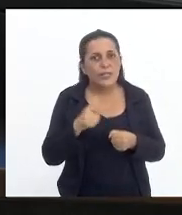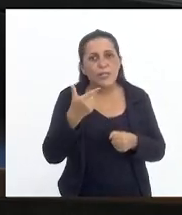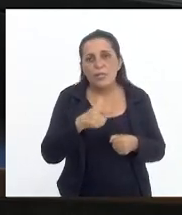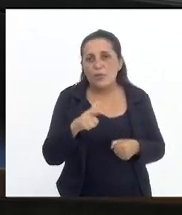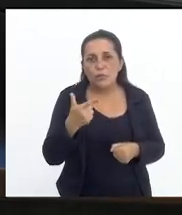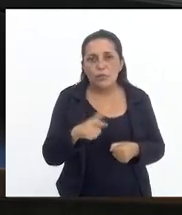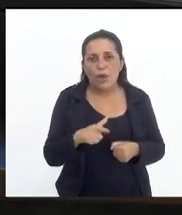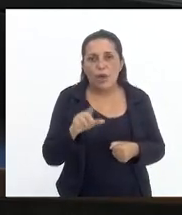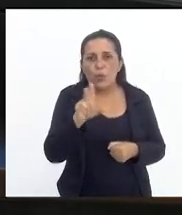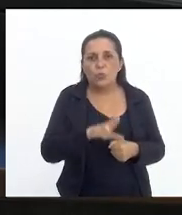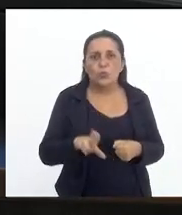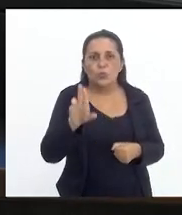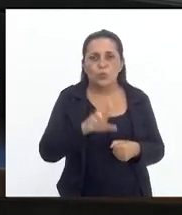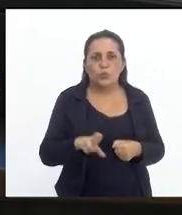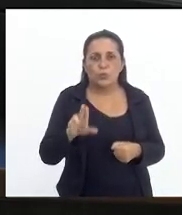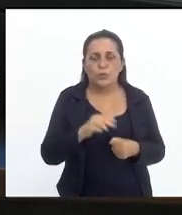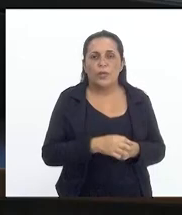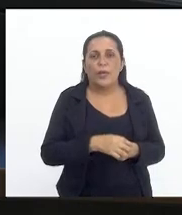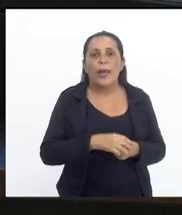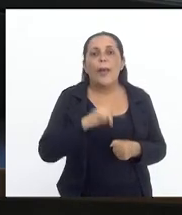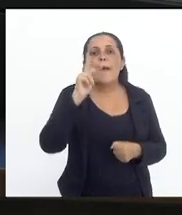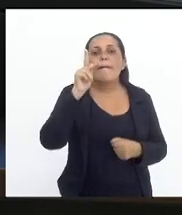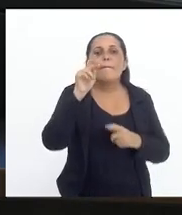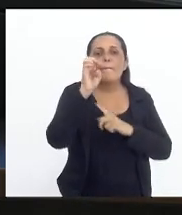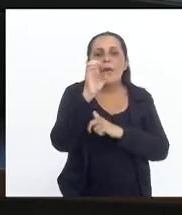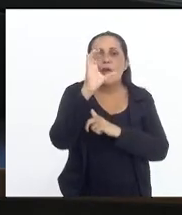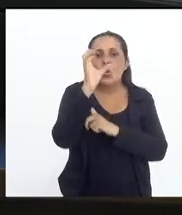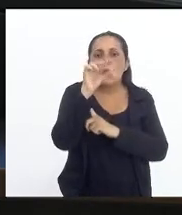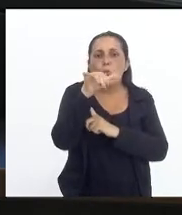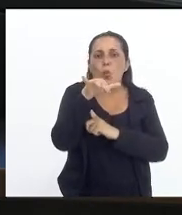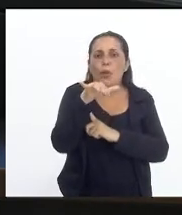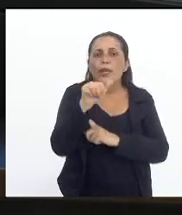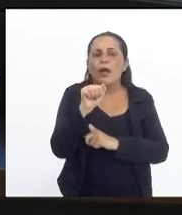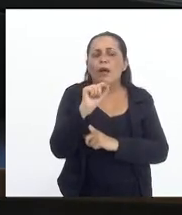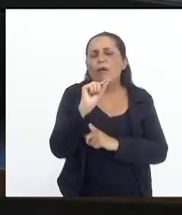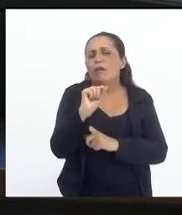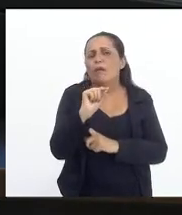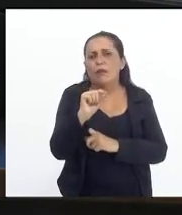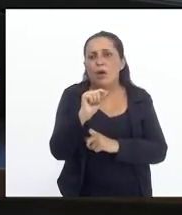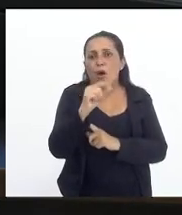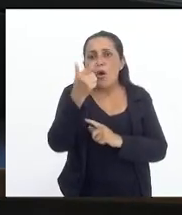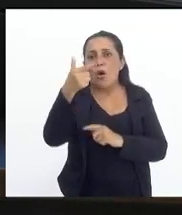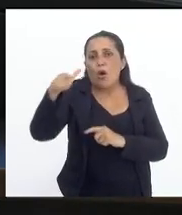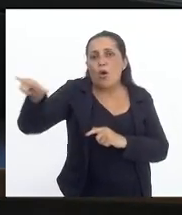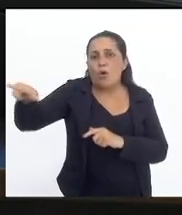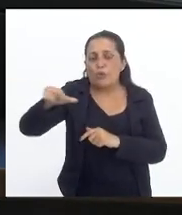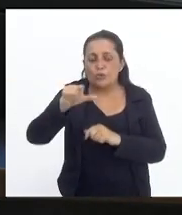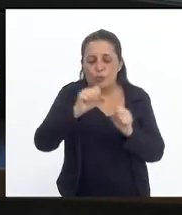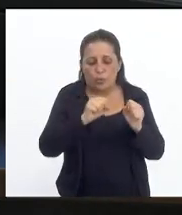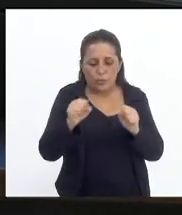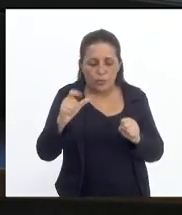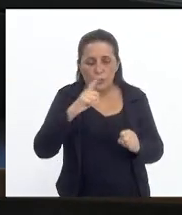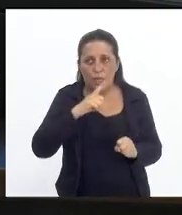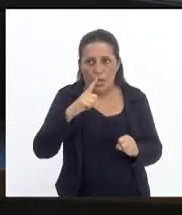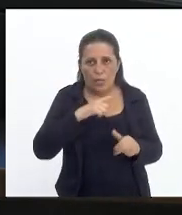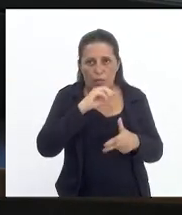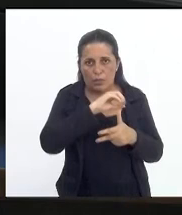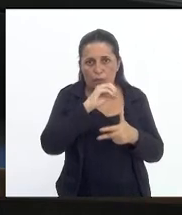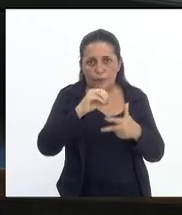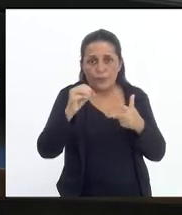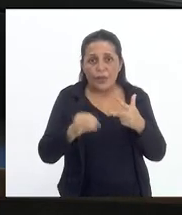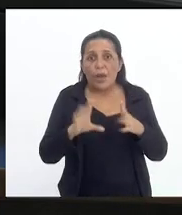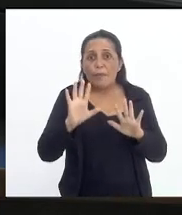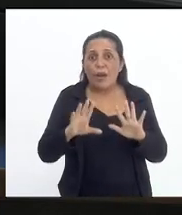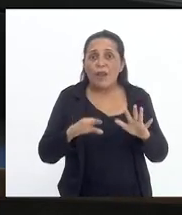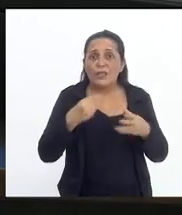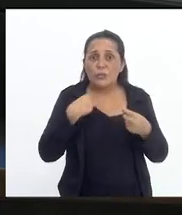utilizam a conversão em pecúnia né alguns outros poderes é que ainda tem mas é O